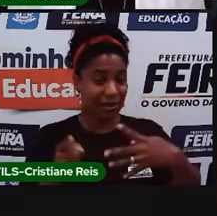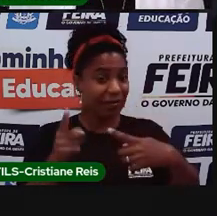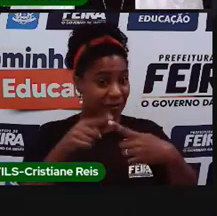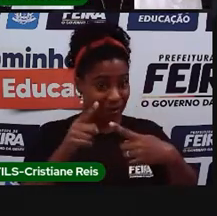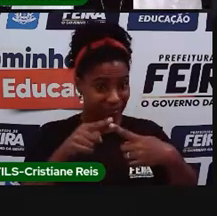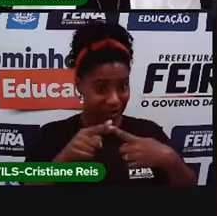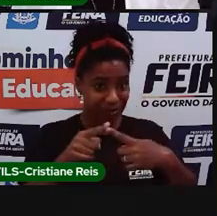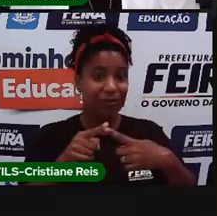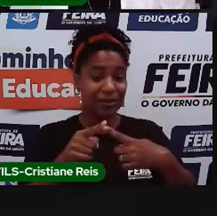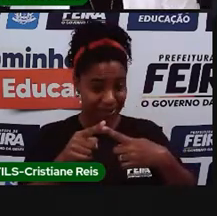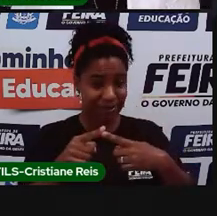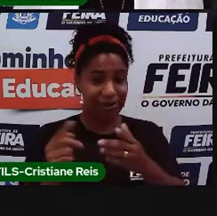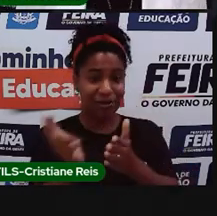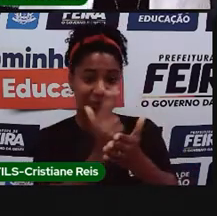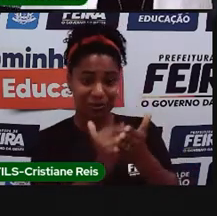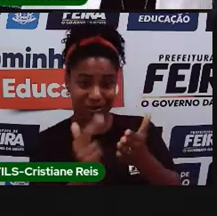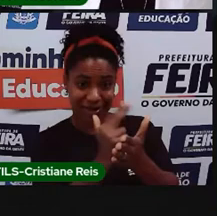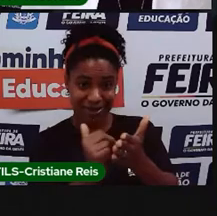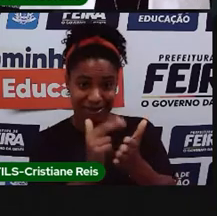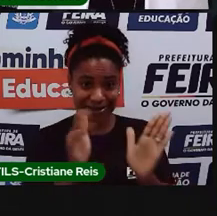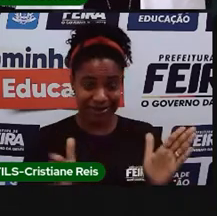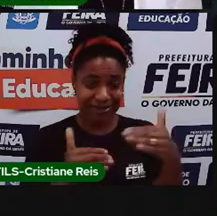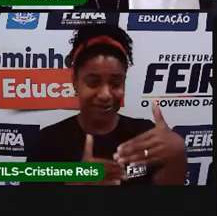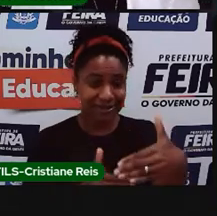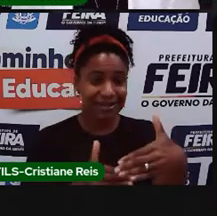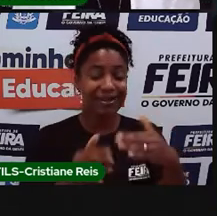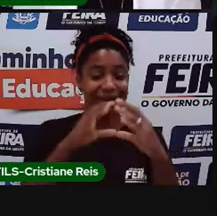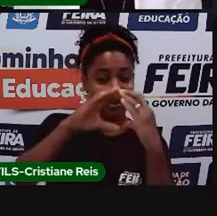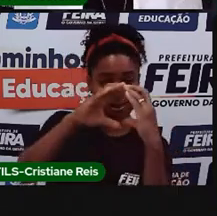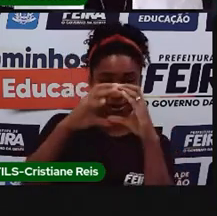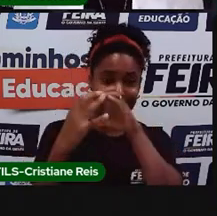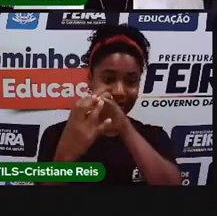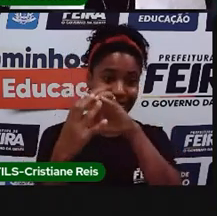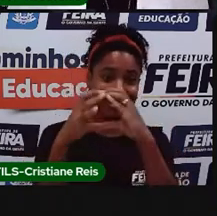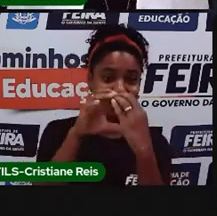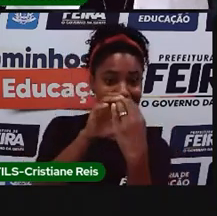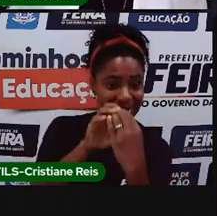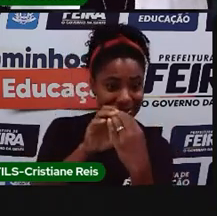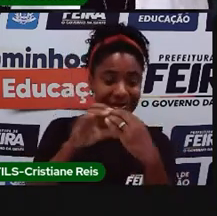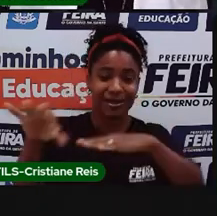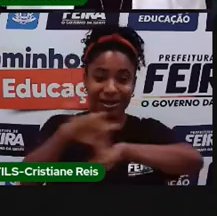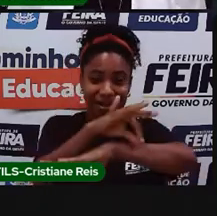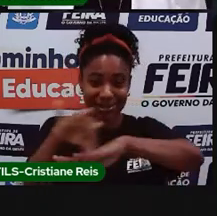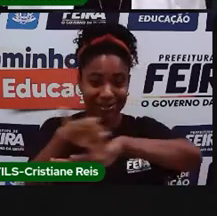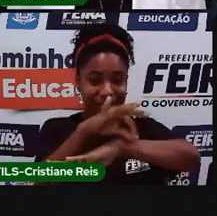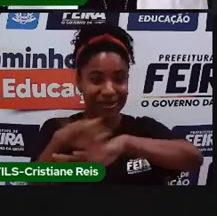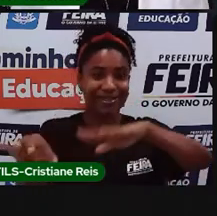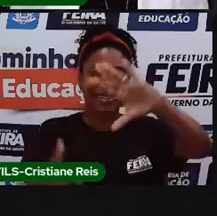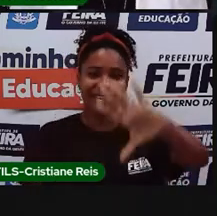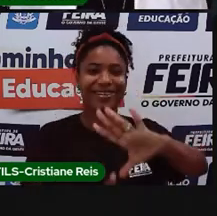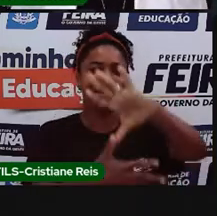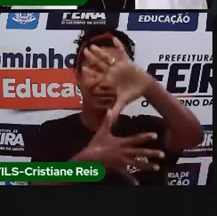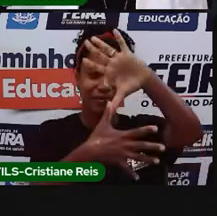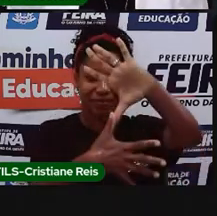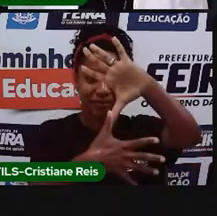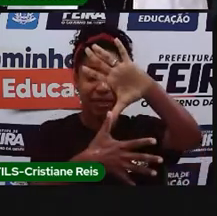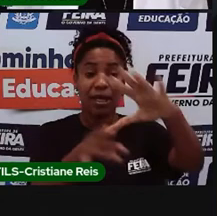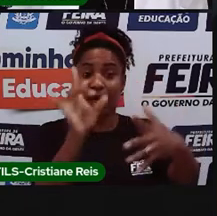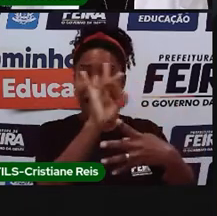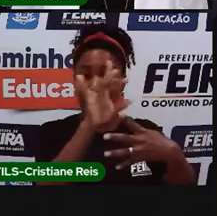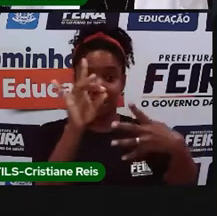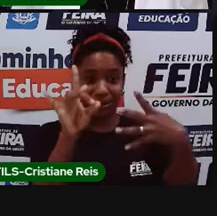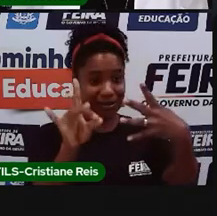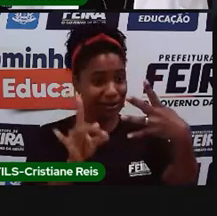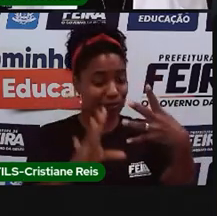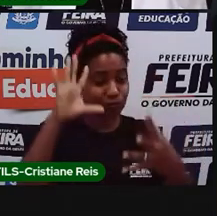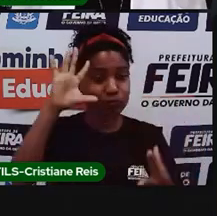croquis, as maquetes, as plantas e os mapas. Vamos lá? Bora entender o que é que significa, né, e